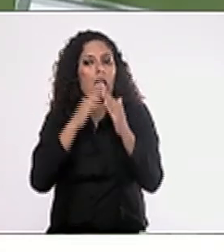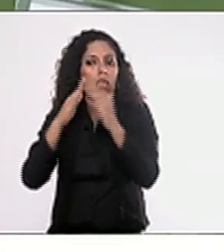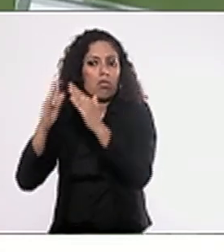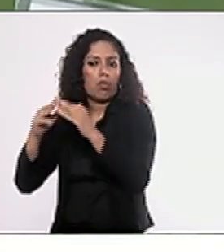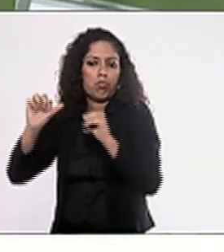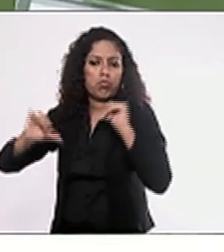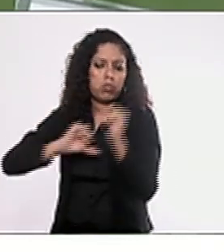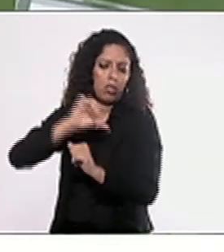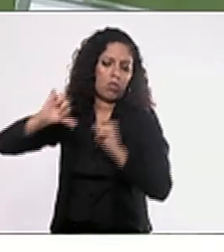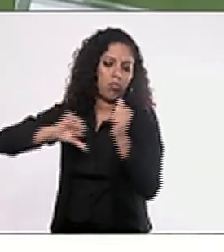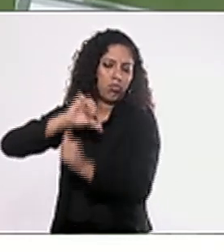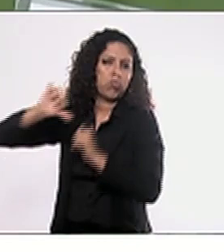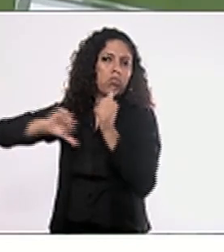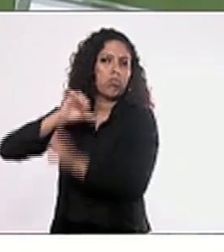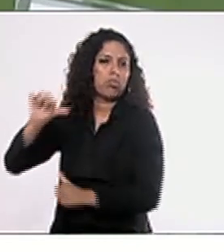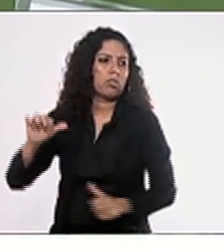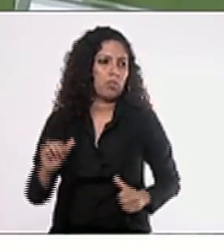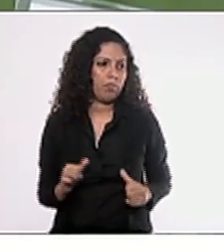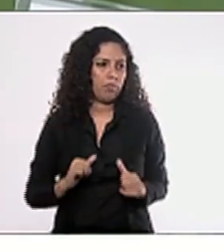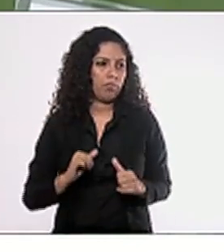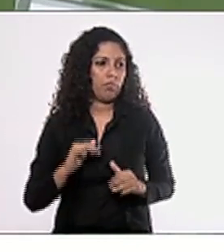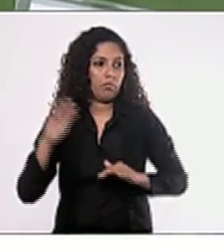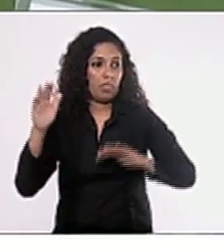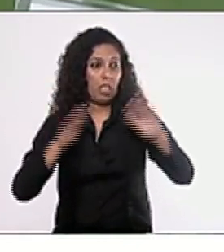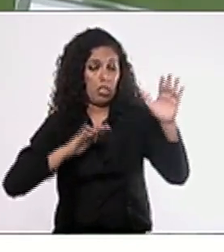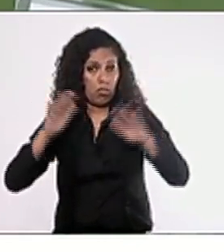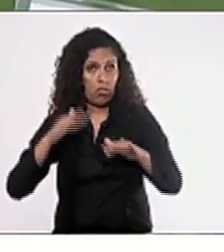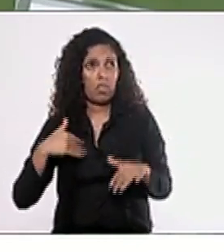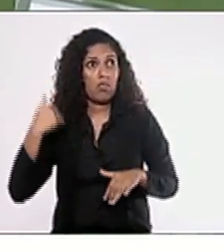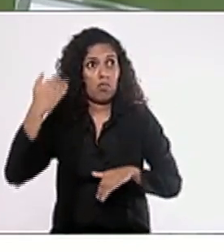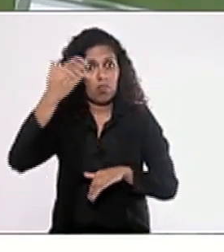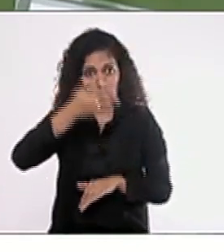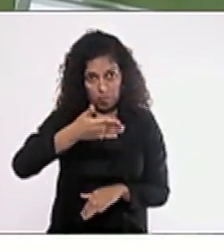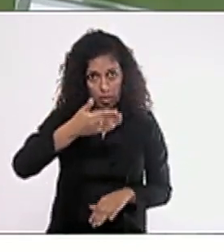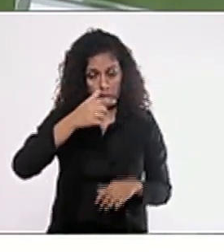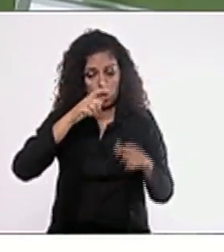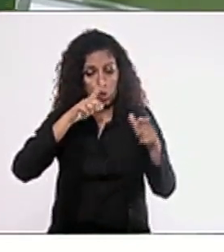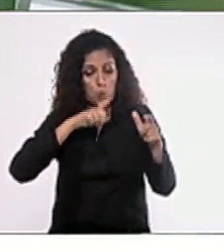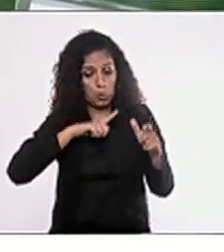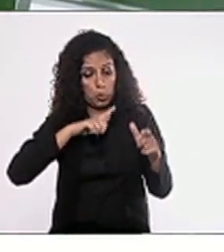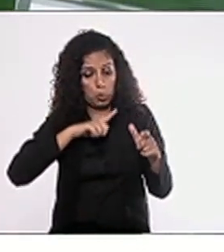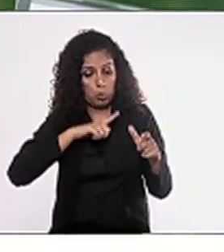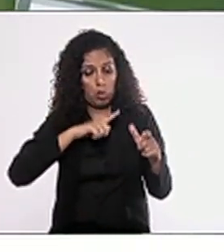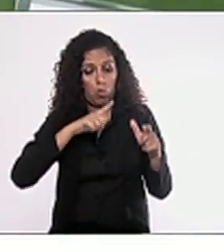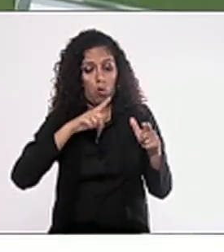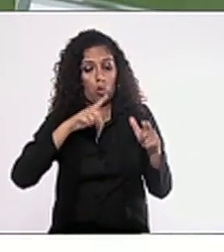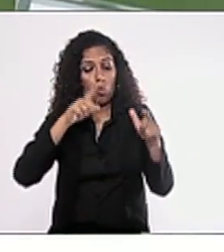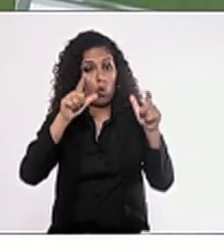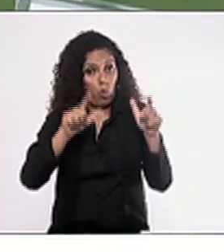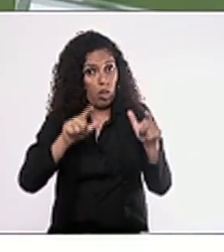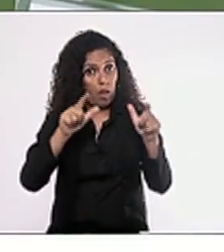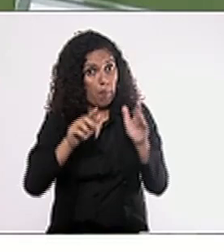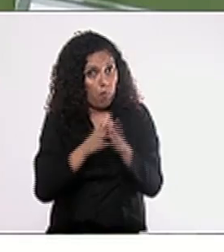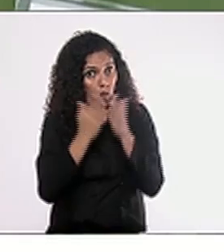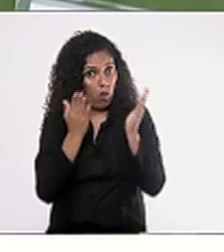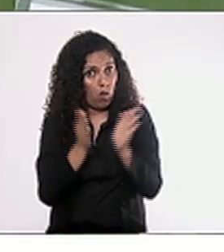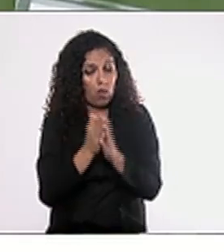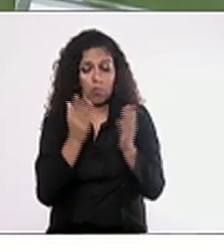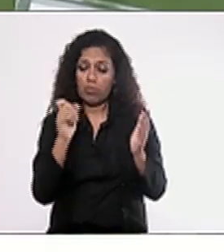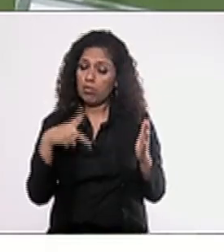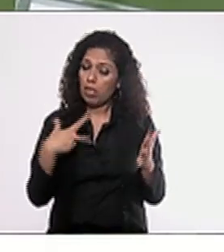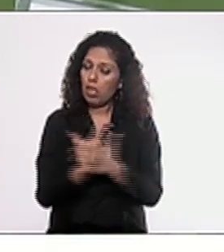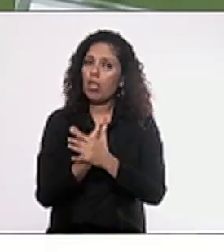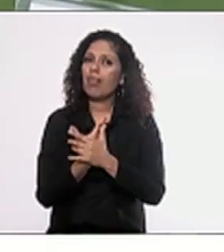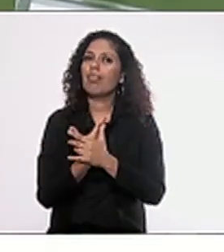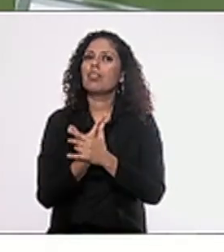vezes elas atropelam, colocam hidrômetros em áreas que têm essa tarifa social, onde não era... enfim, então são coisas